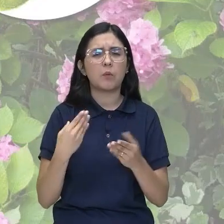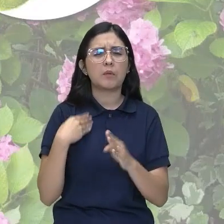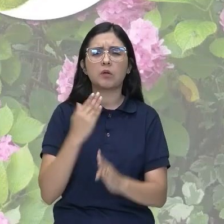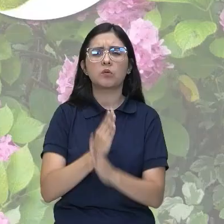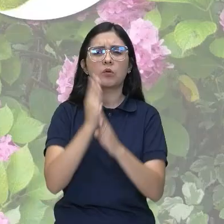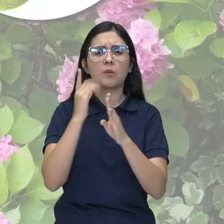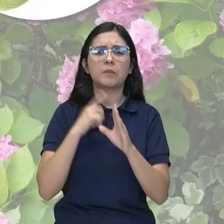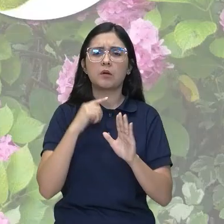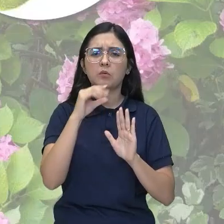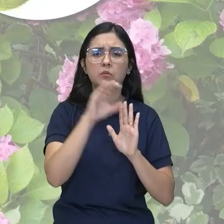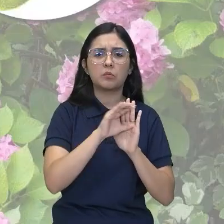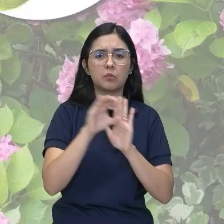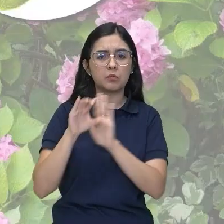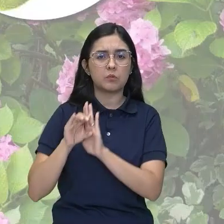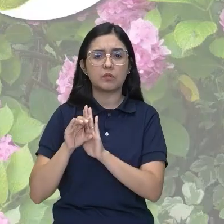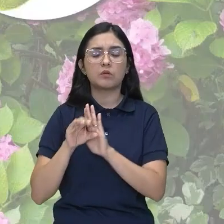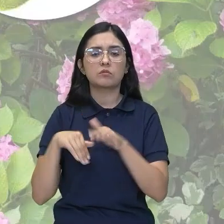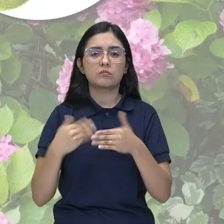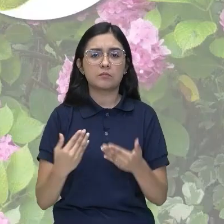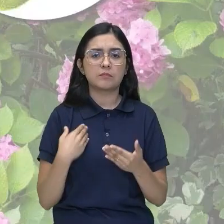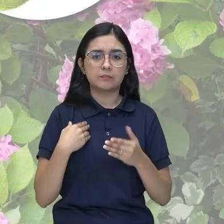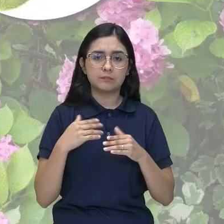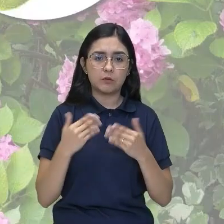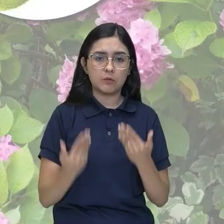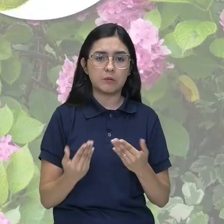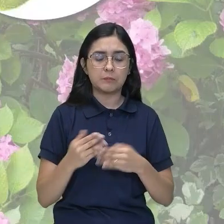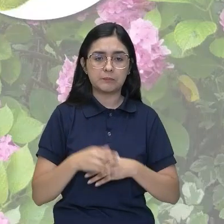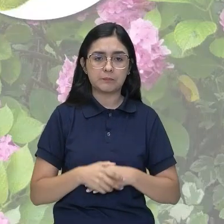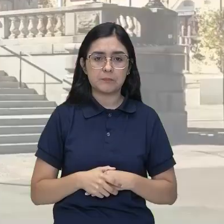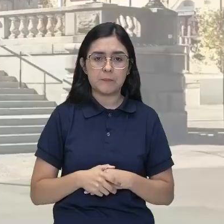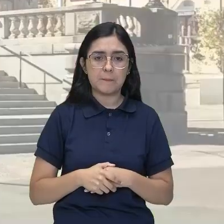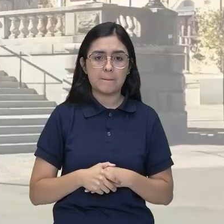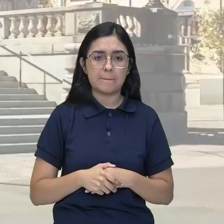que são ácidos e o que são bases. Vamos assistir o vídeo?